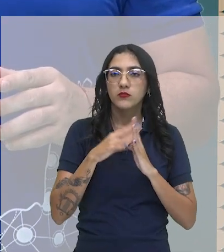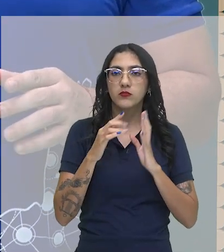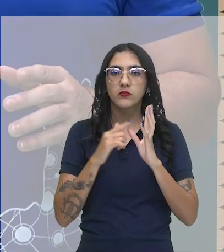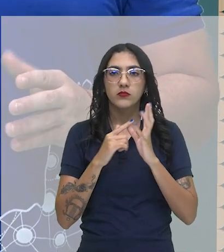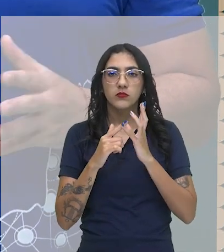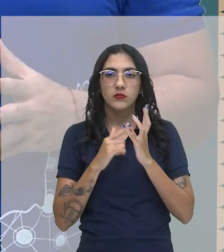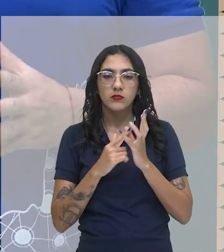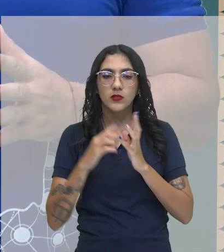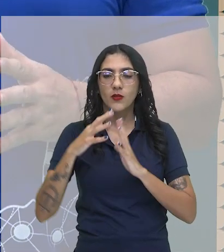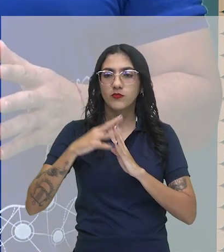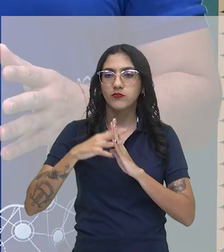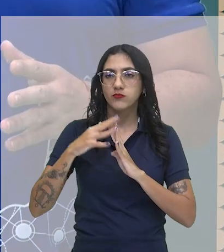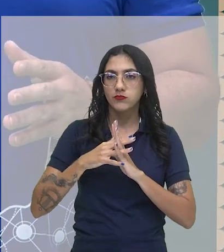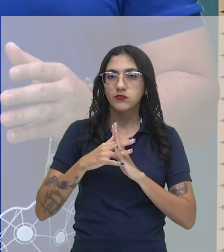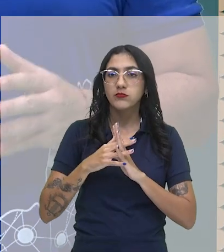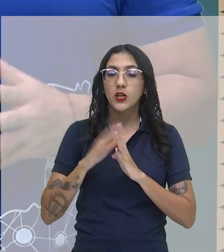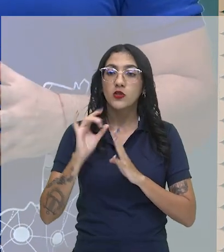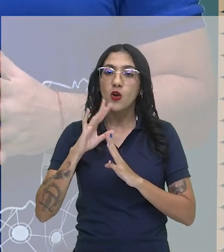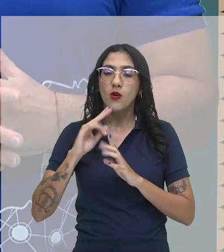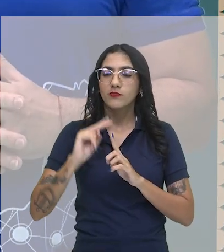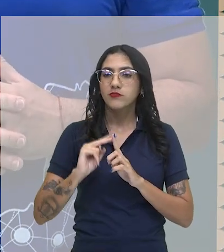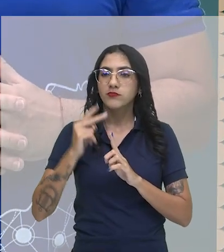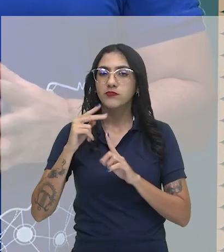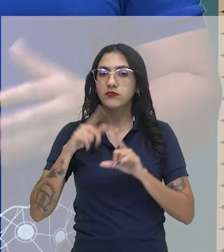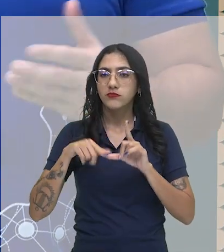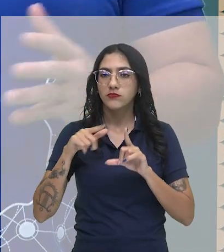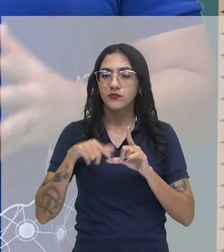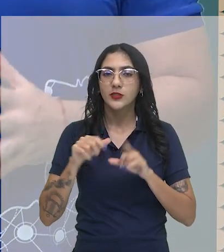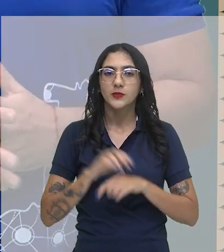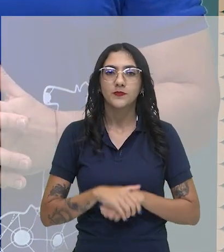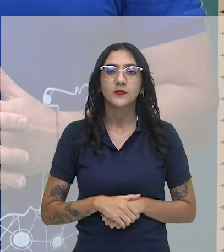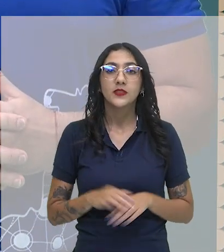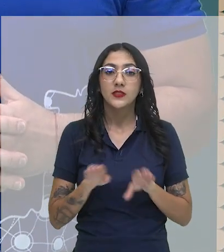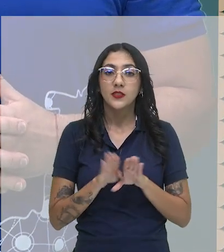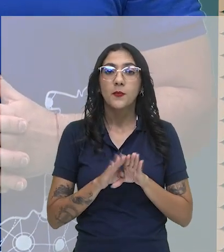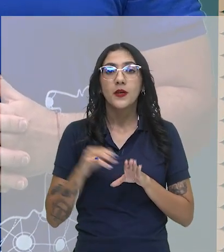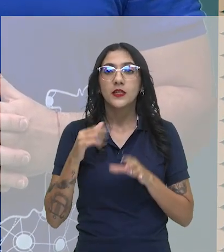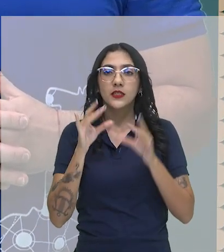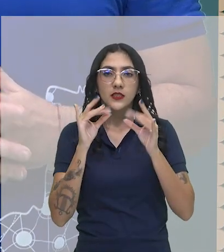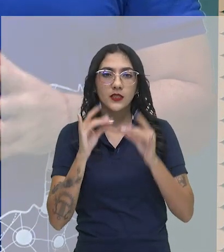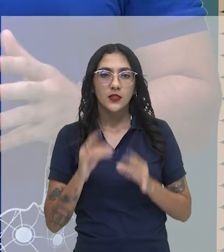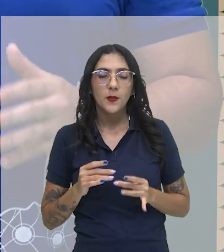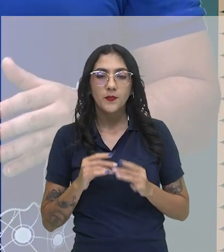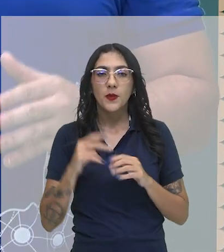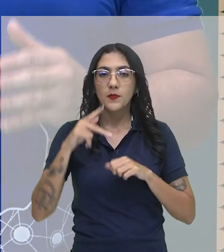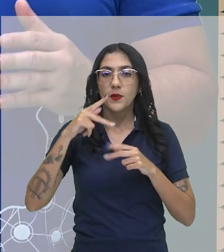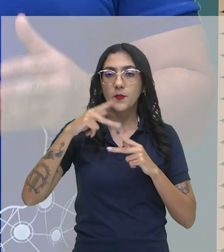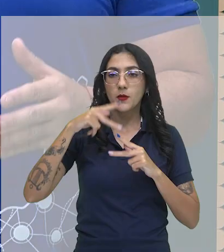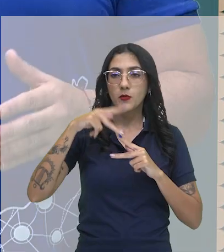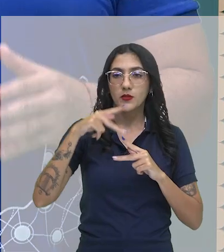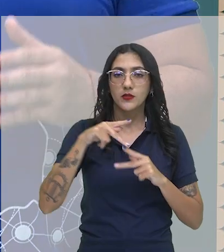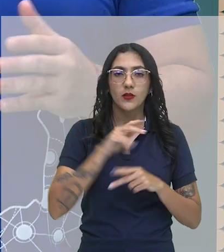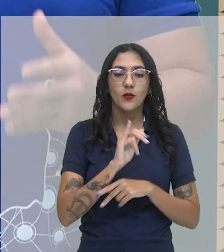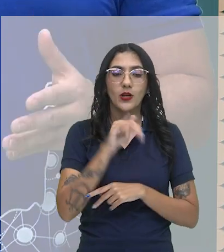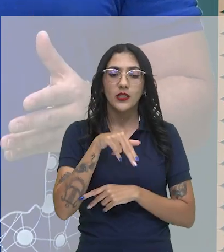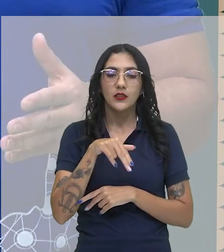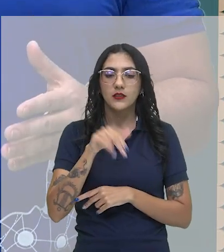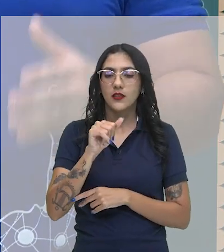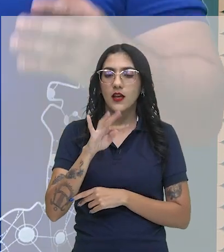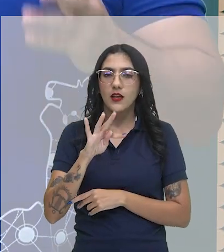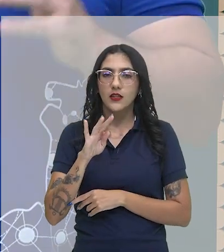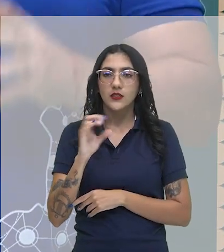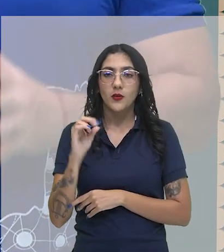consoante, vogal consoante, a gente duplica a última. Falamos também sobre prepositions of place, in, at e